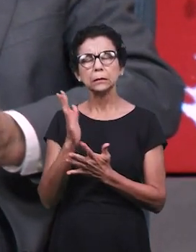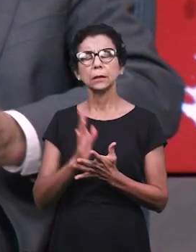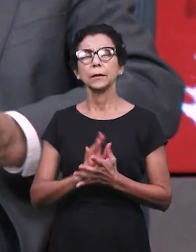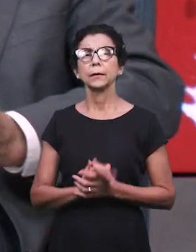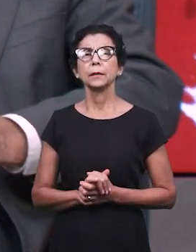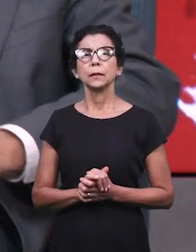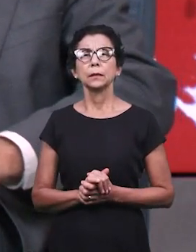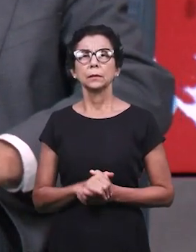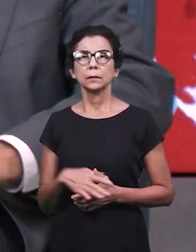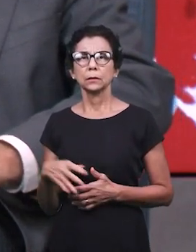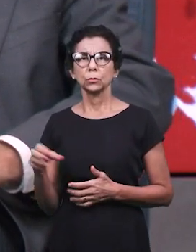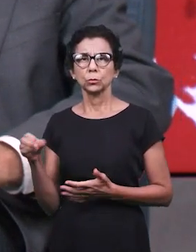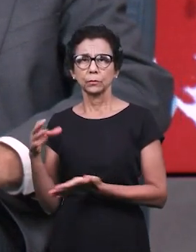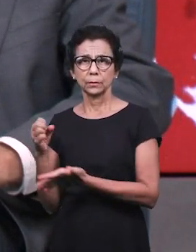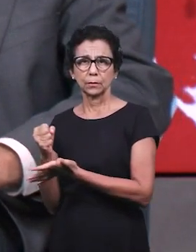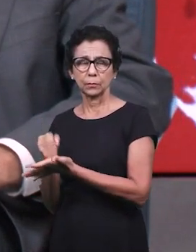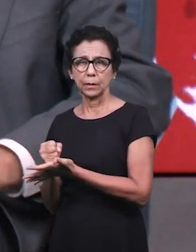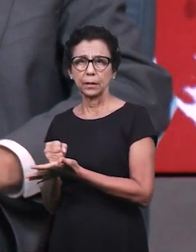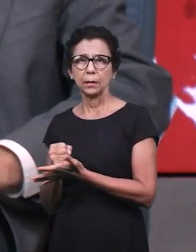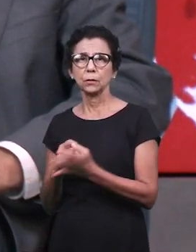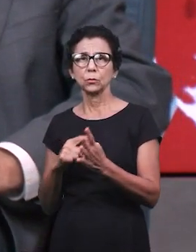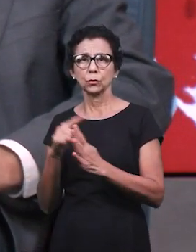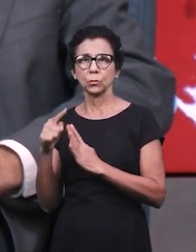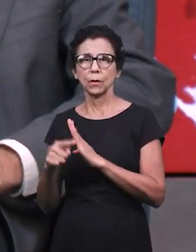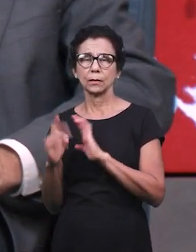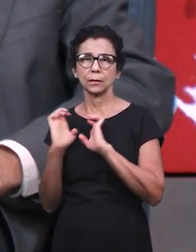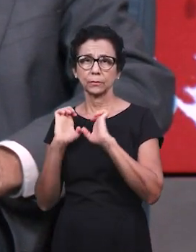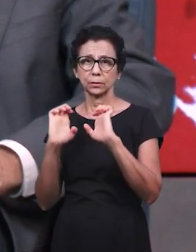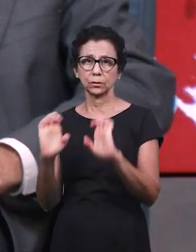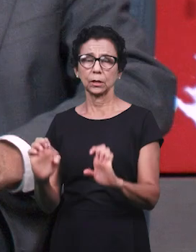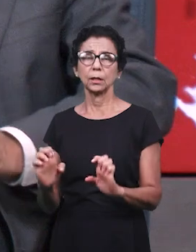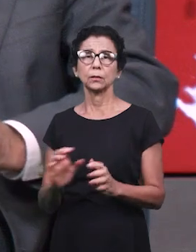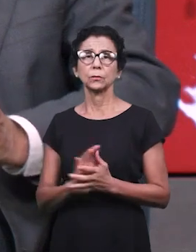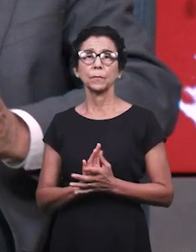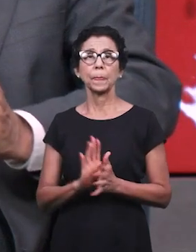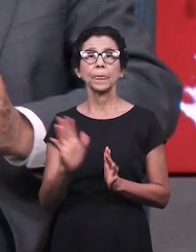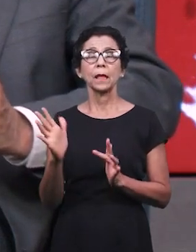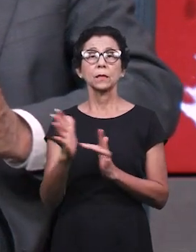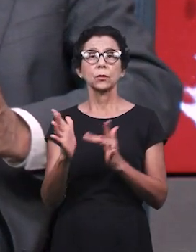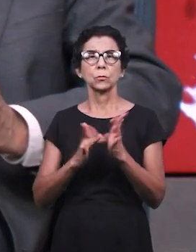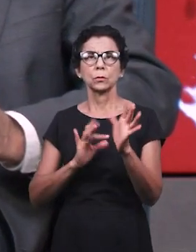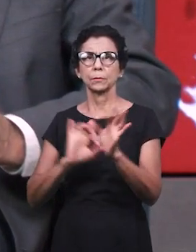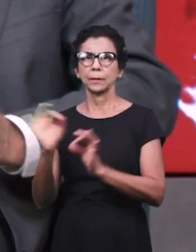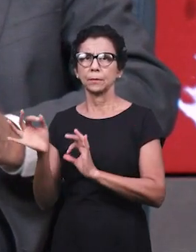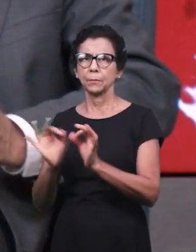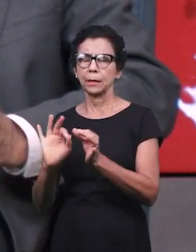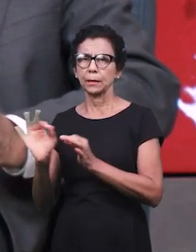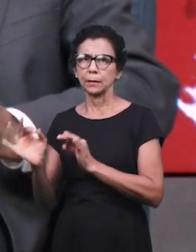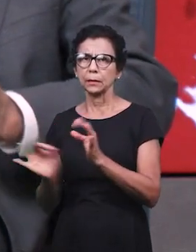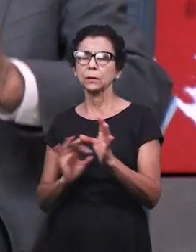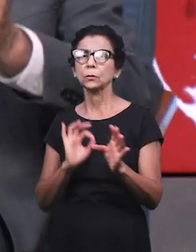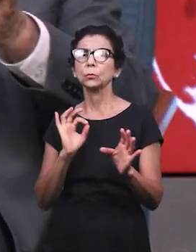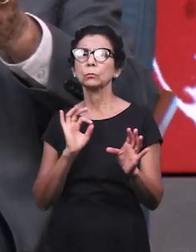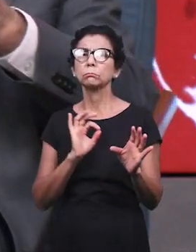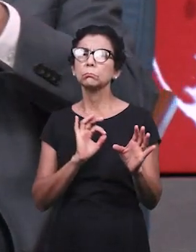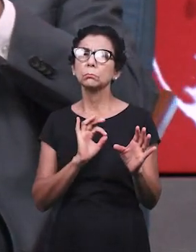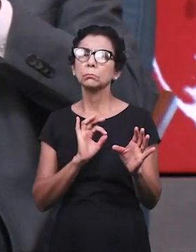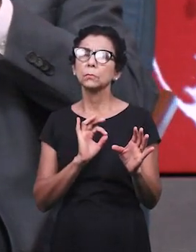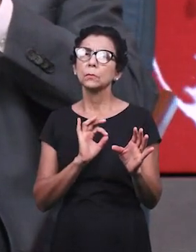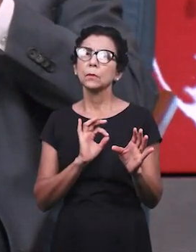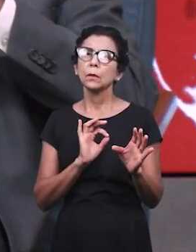já nos evangelhos, como Jesus prepara toda a orientação sobre os ministérios. Nós